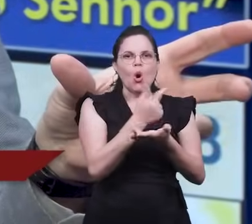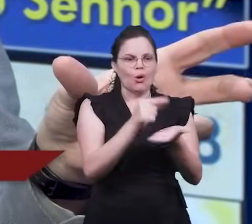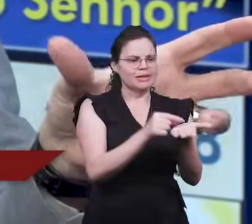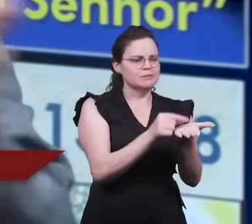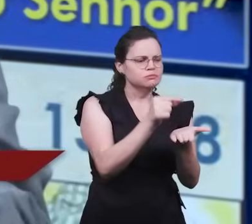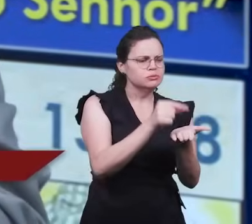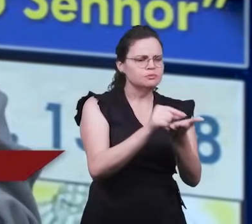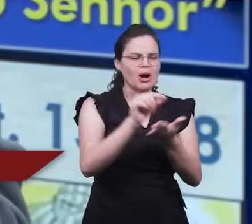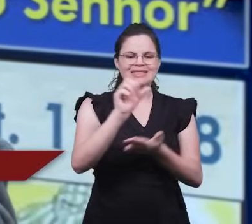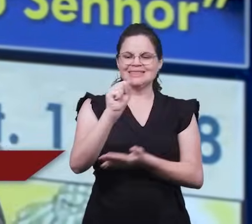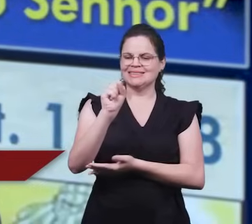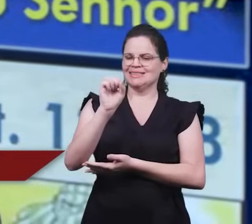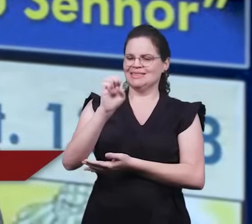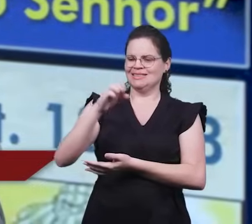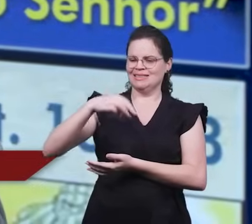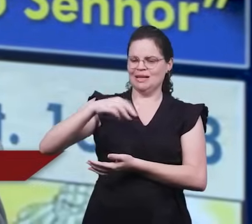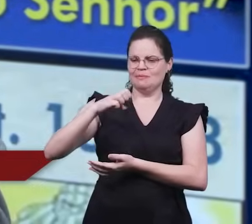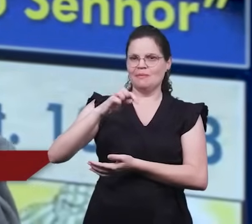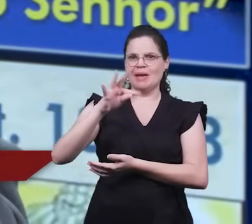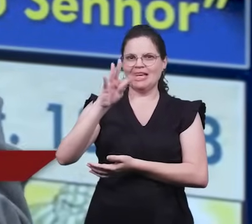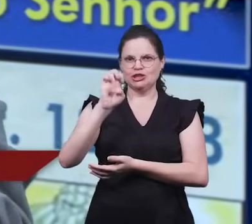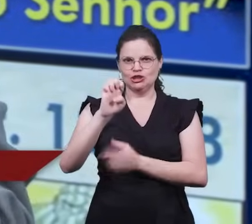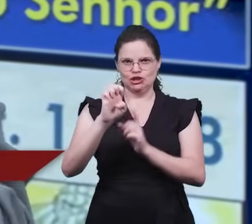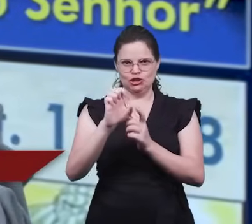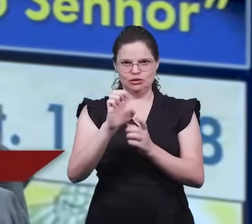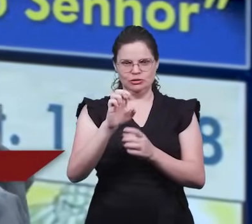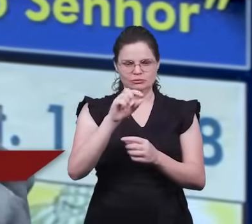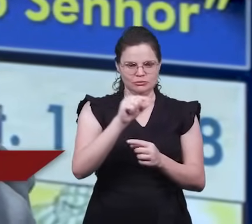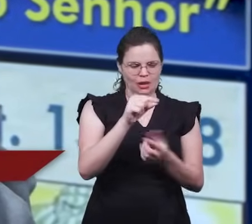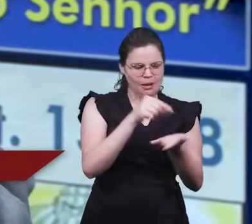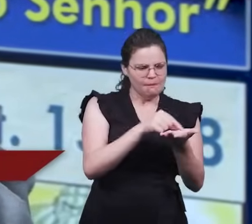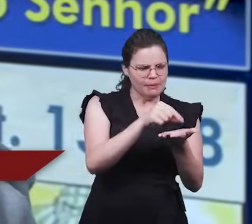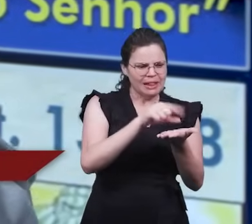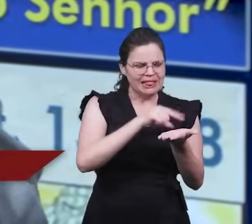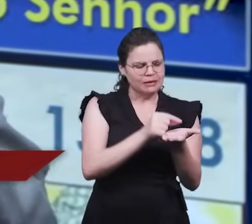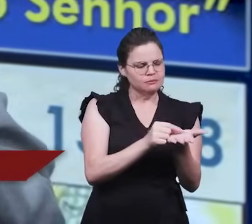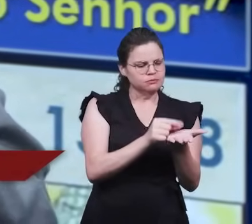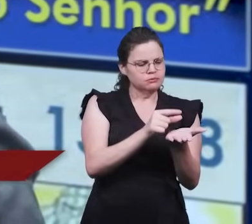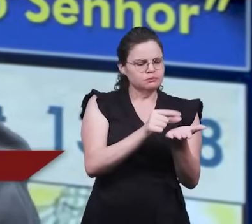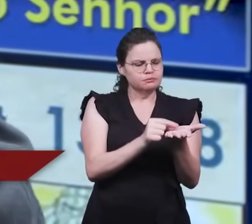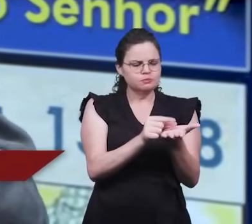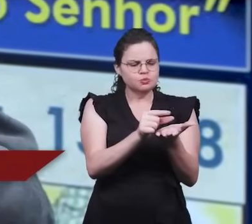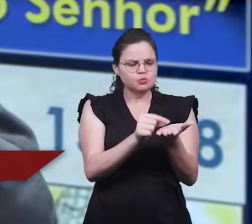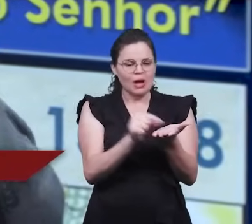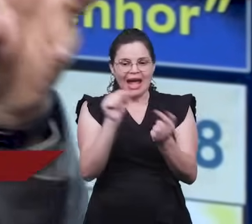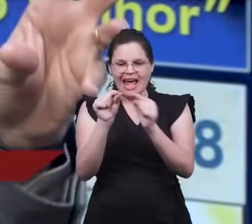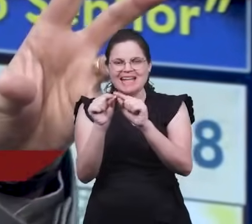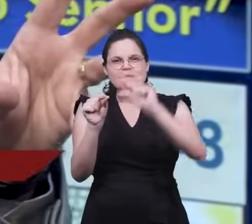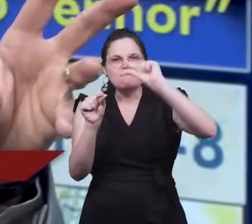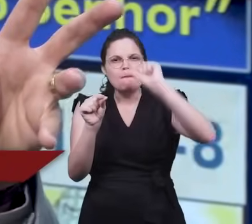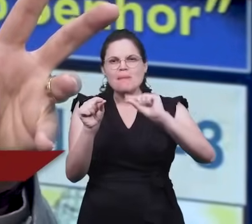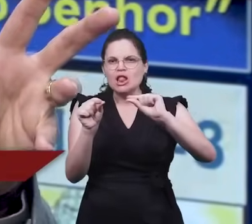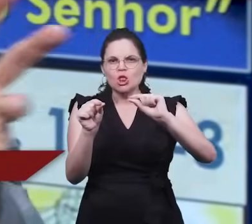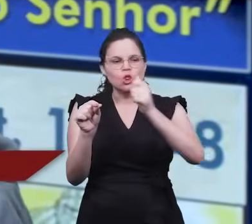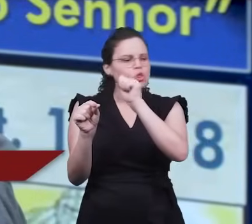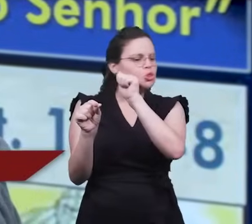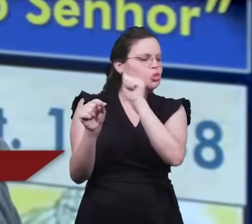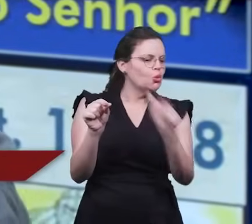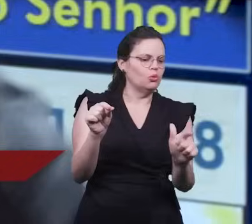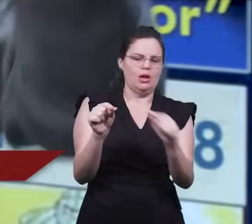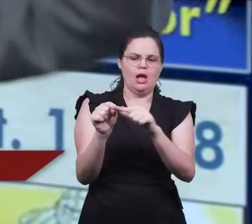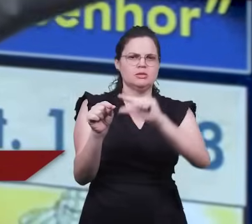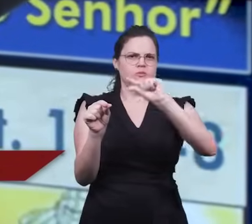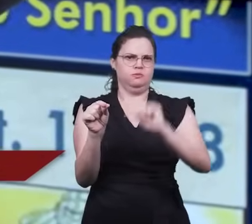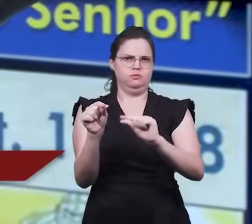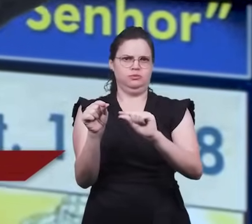as sementes. A fé é isto. É algo que não se explica, que não se encontra na razão, nos